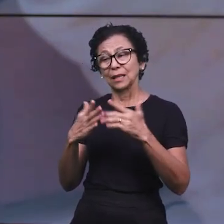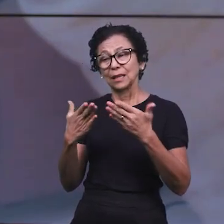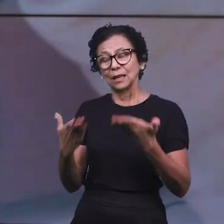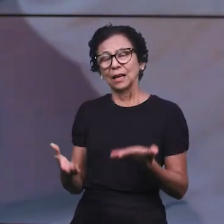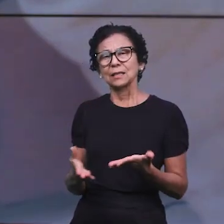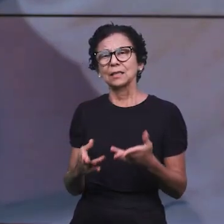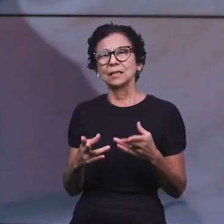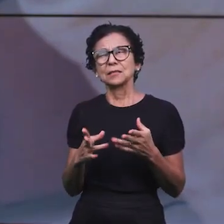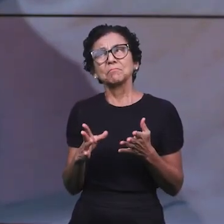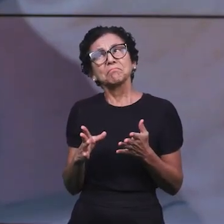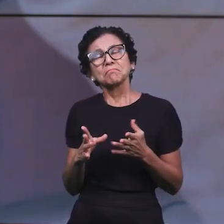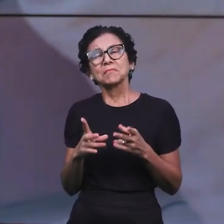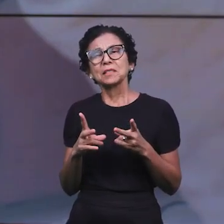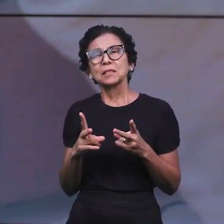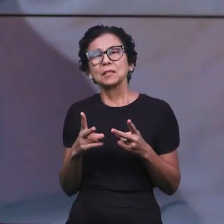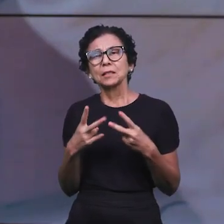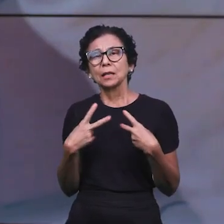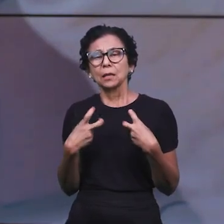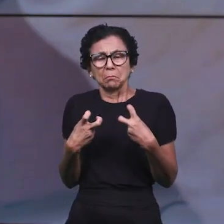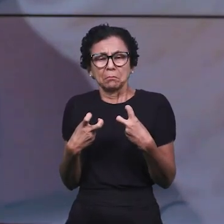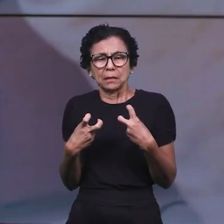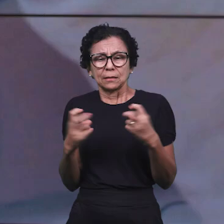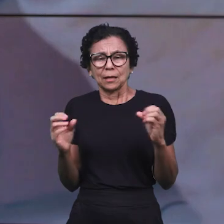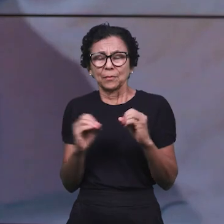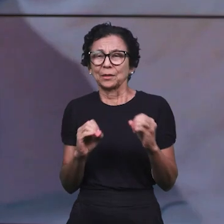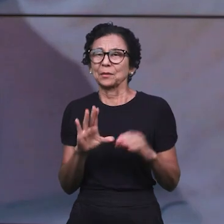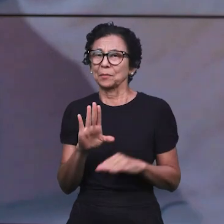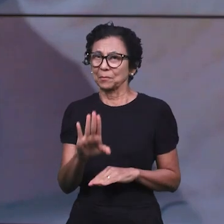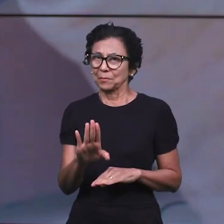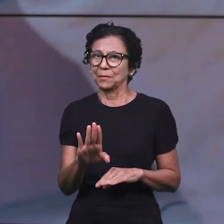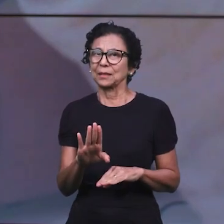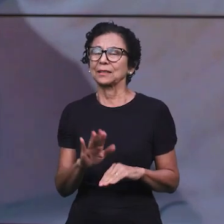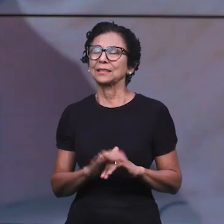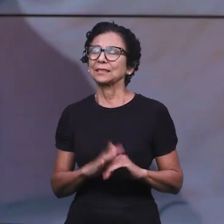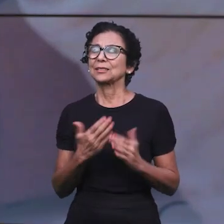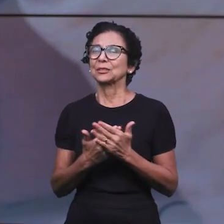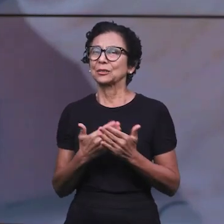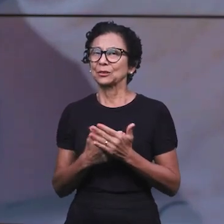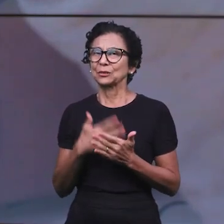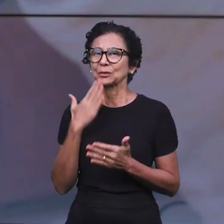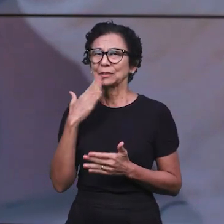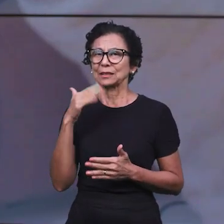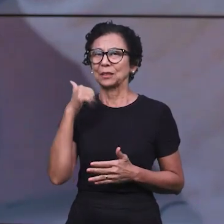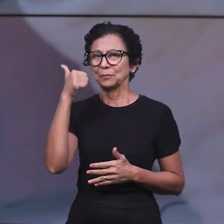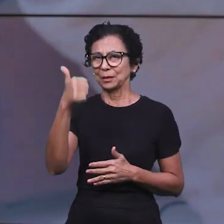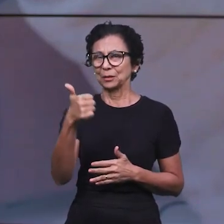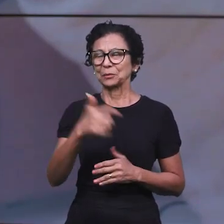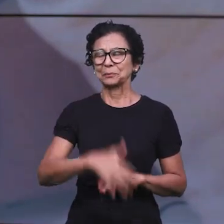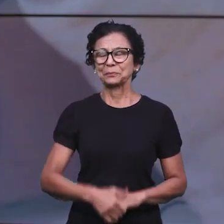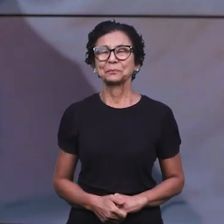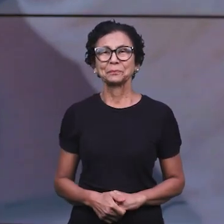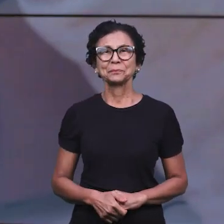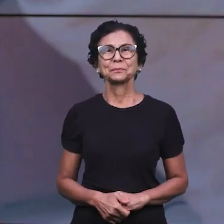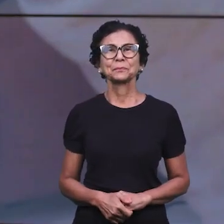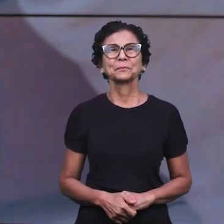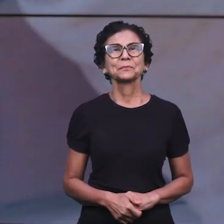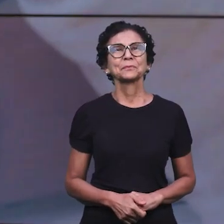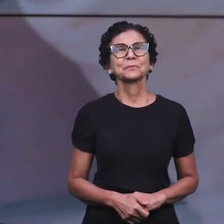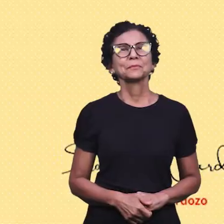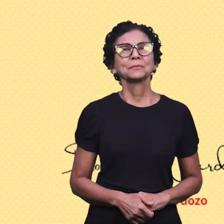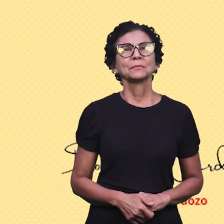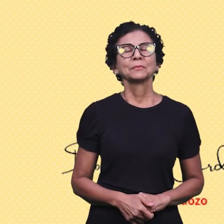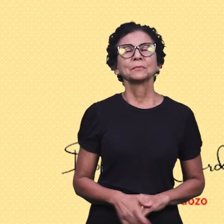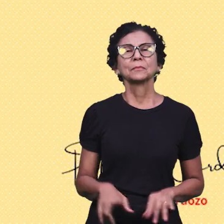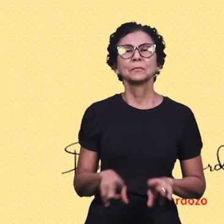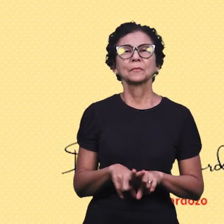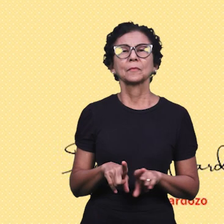indiretamente, vamos pensar, vai melhorar a sua rotina de estudos e essa jornada de concurseiro que às vezes é tão sofrida, tá bom?